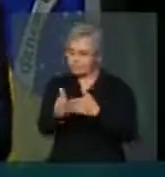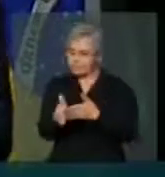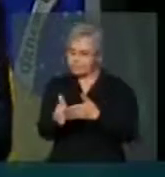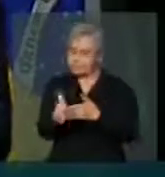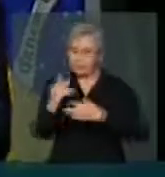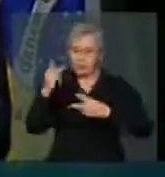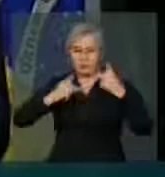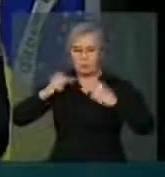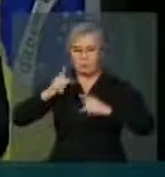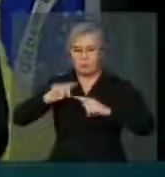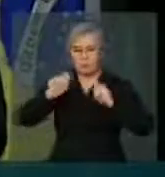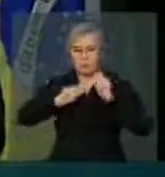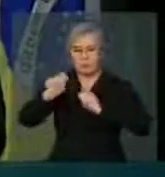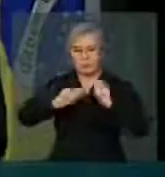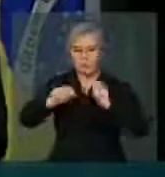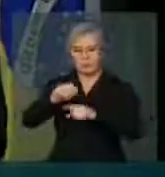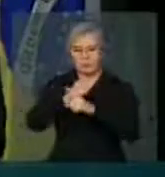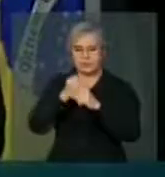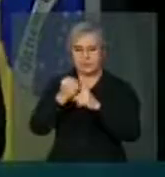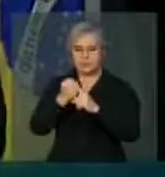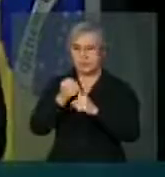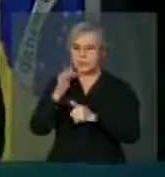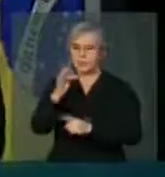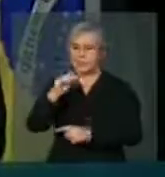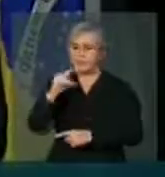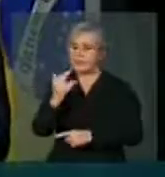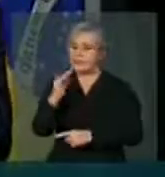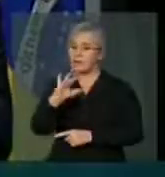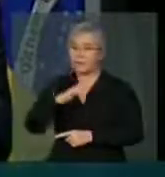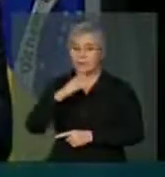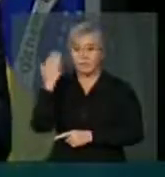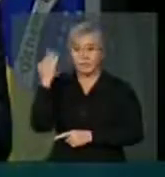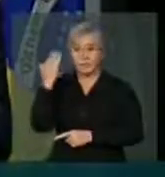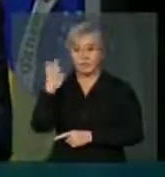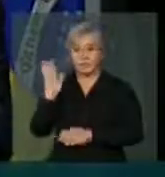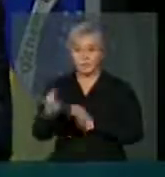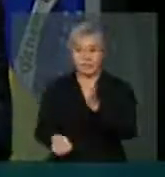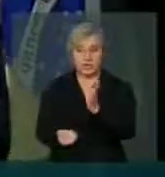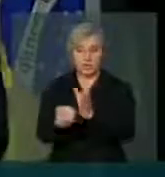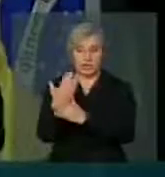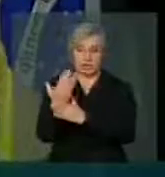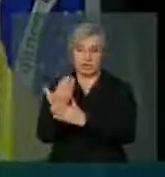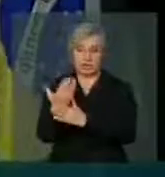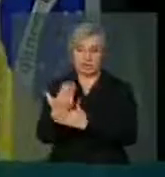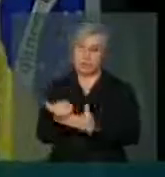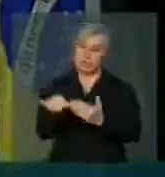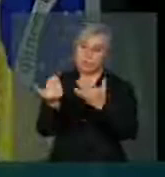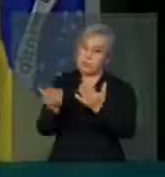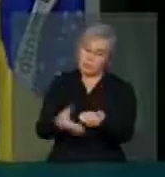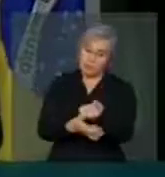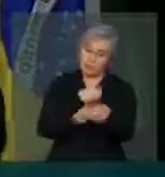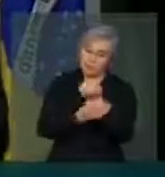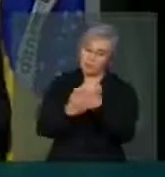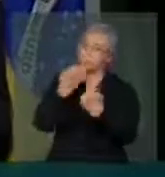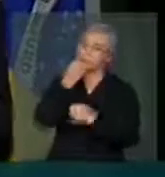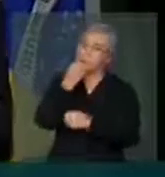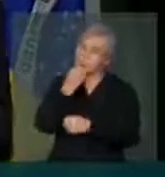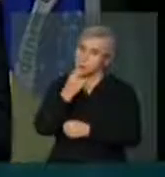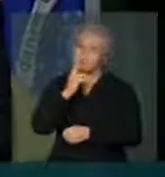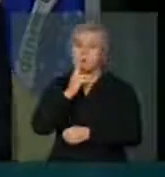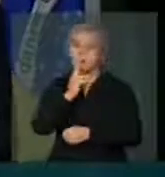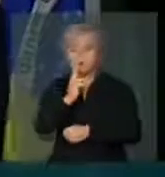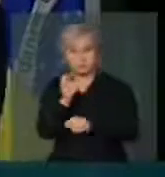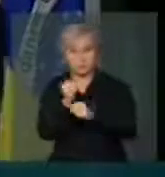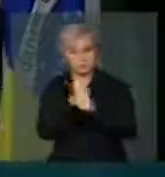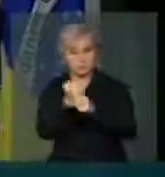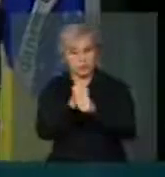econômica e social implementada por Fernando Henrique Cardoso, o que lhes garantiu alguns bons resultados nos primeiros